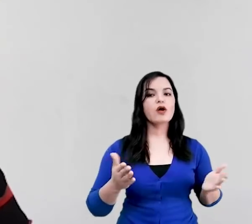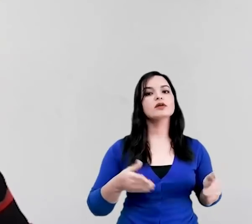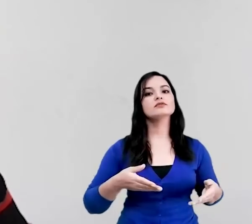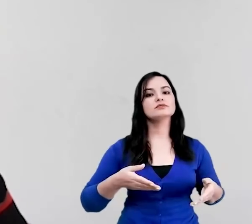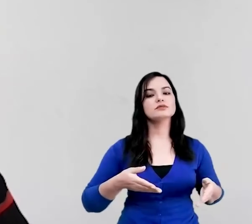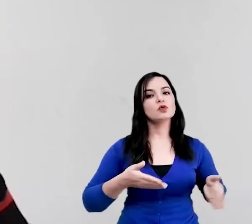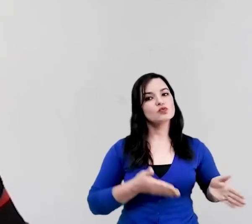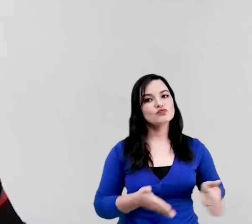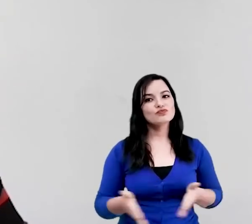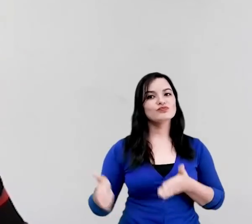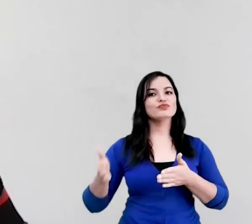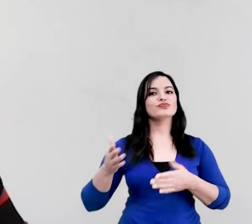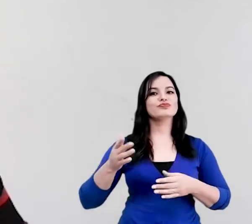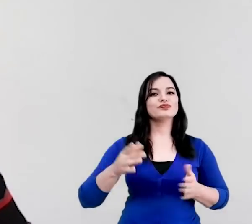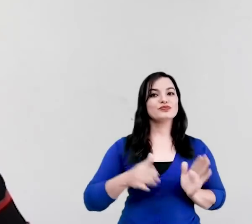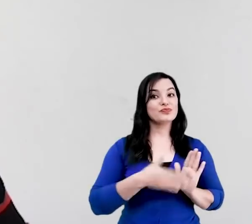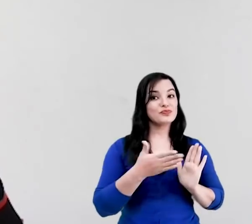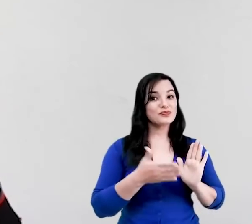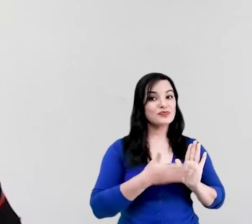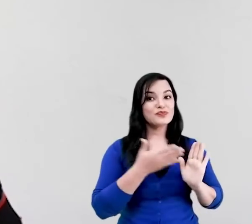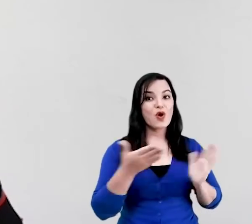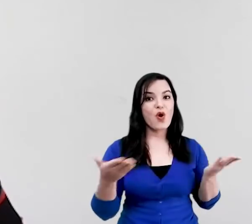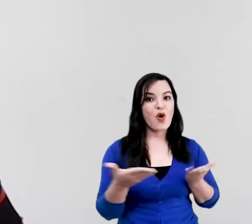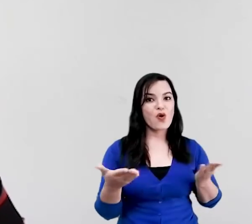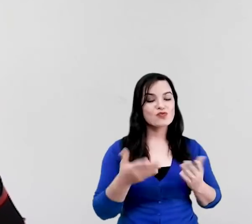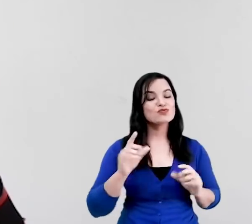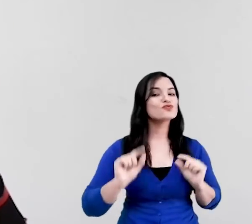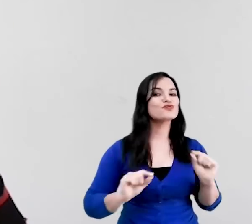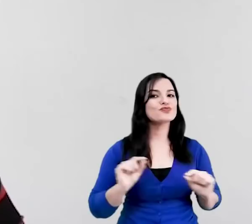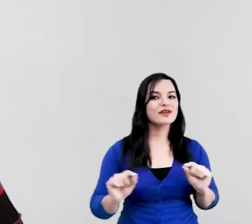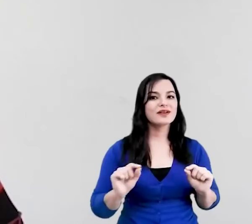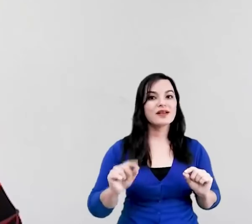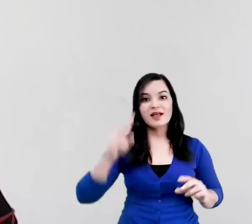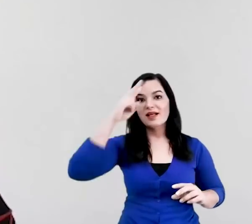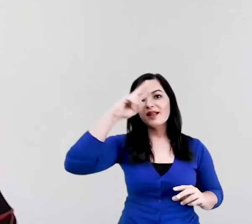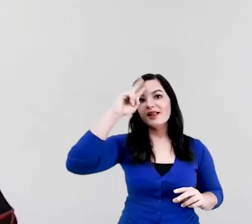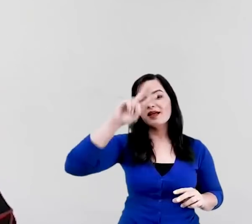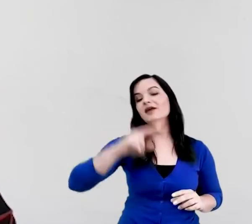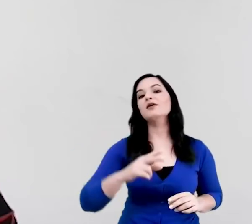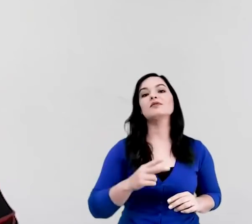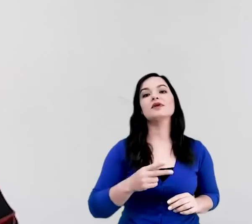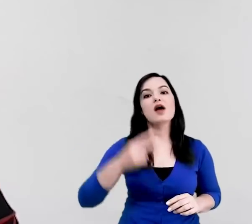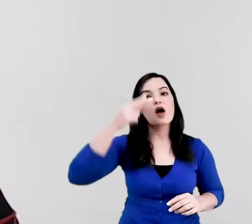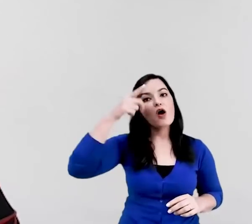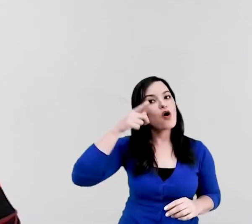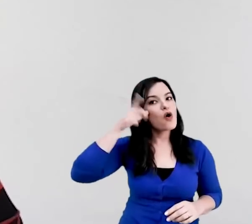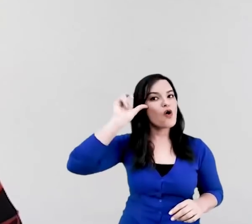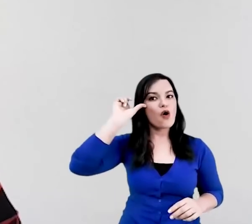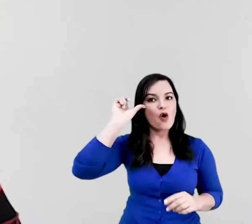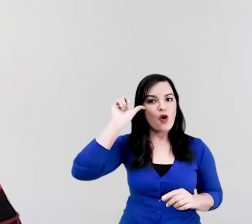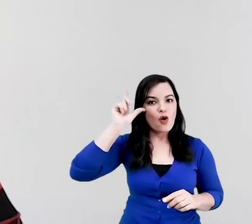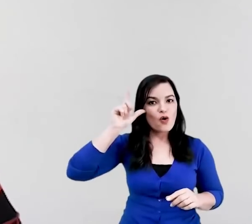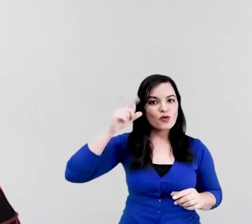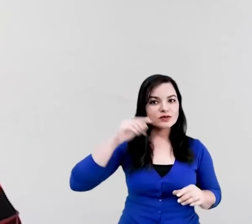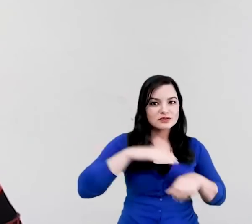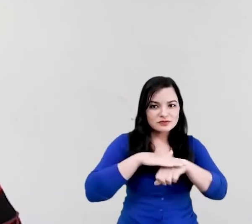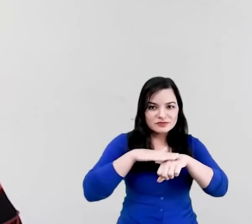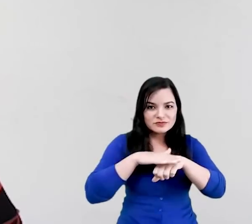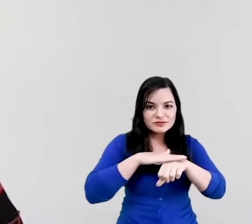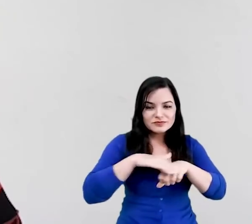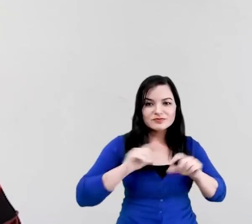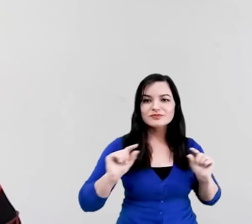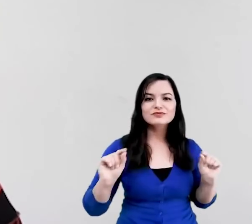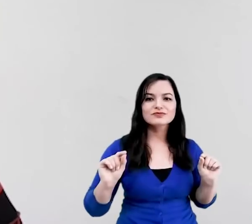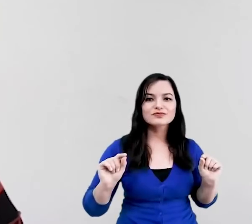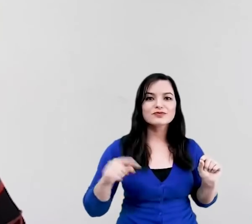com a proposta do dia. Vocês se lembram do que nós conversamos na aula de ontem? Nós falamos sobre